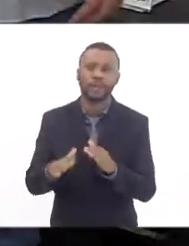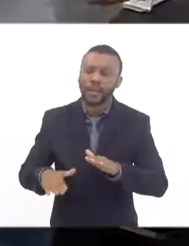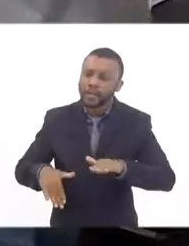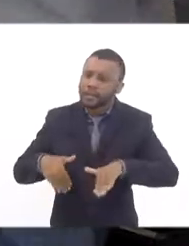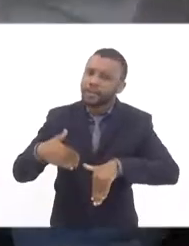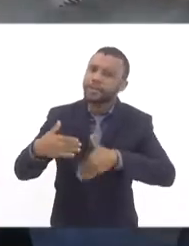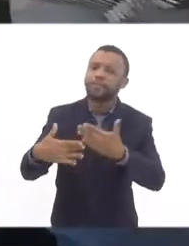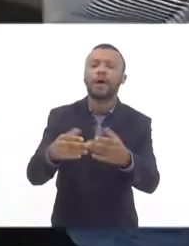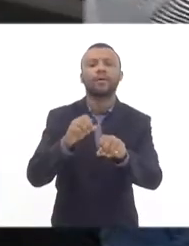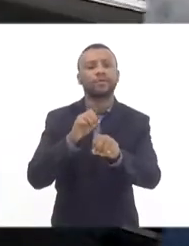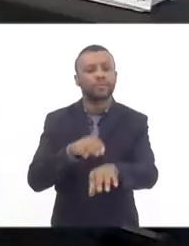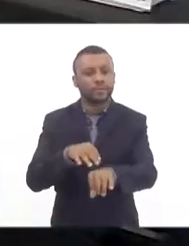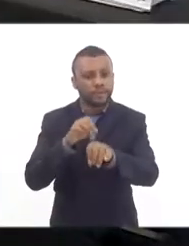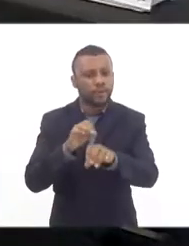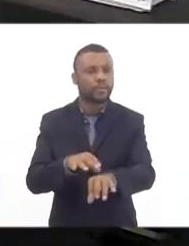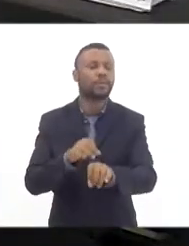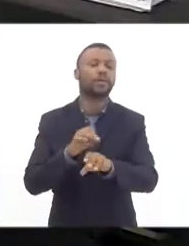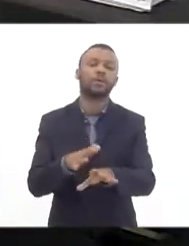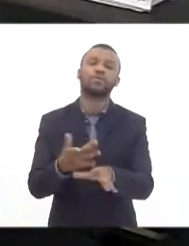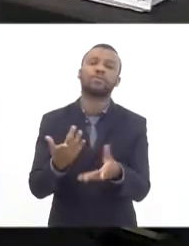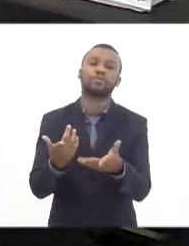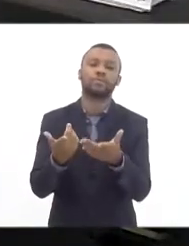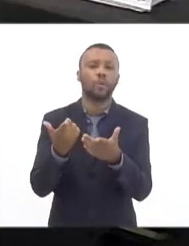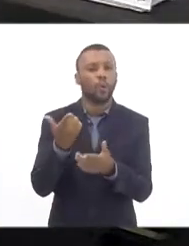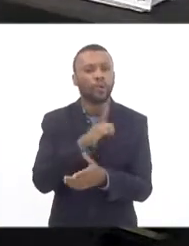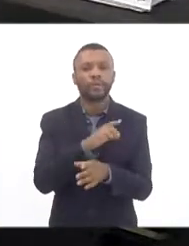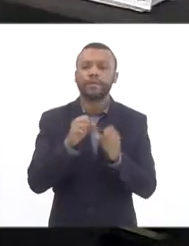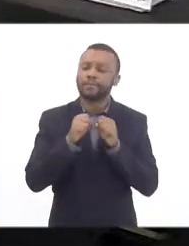de educação se multiplique.